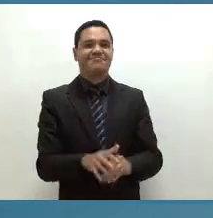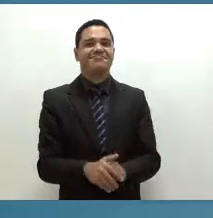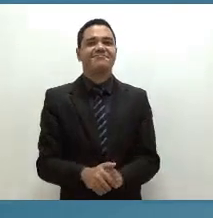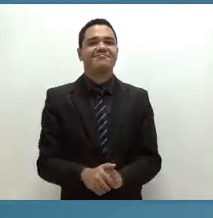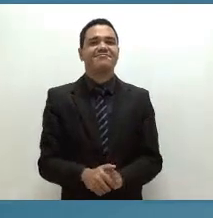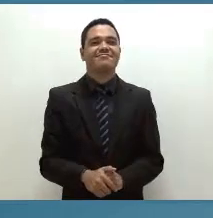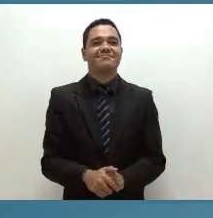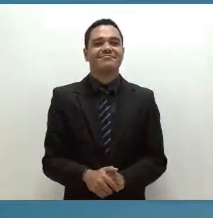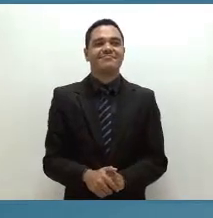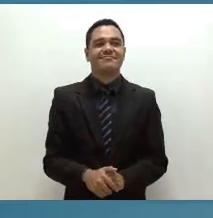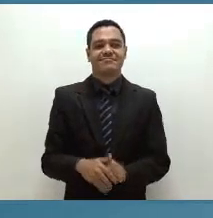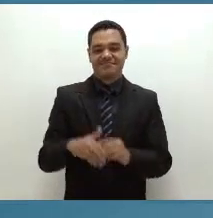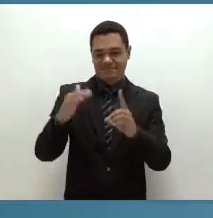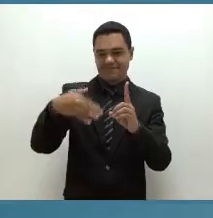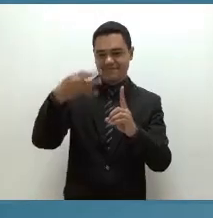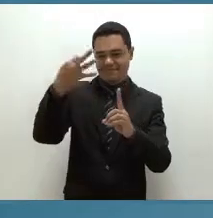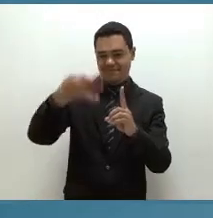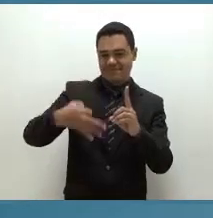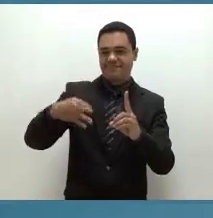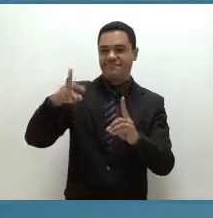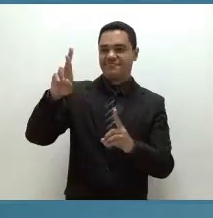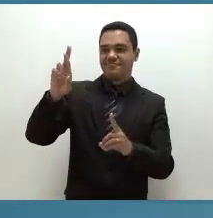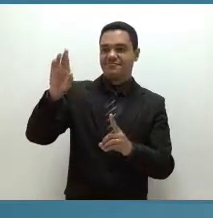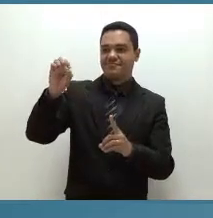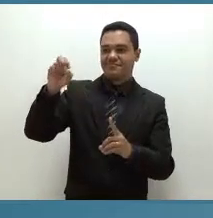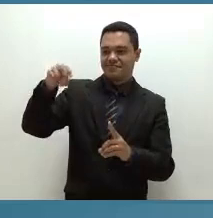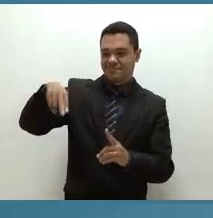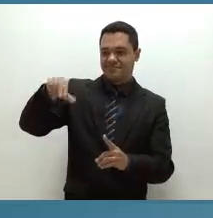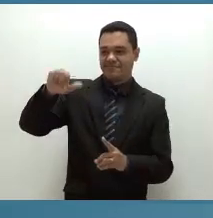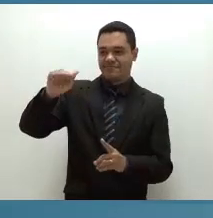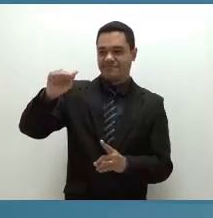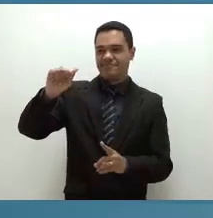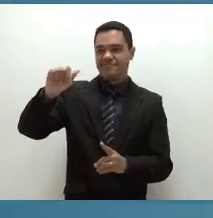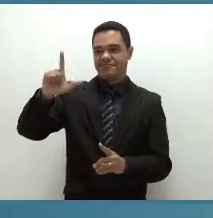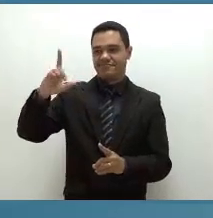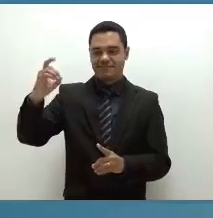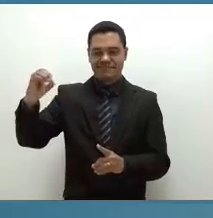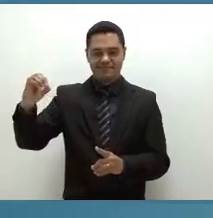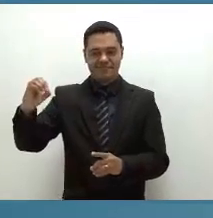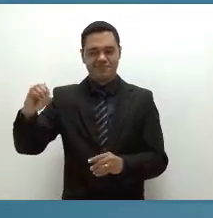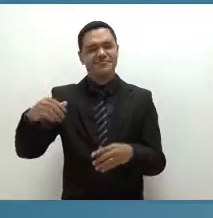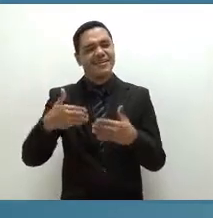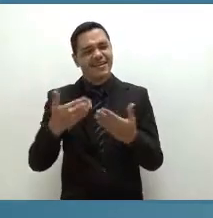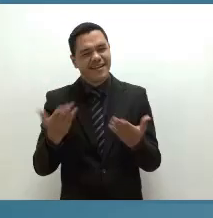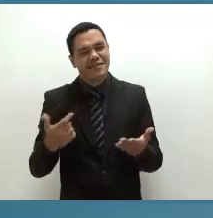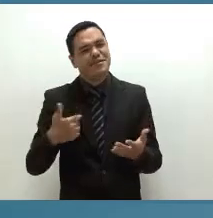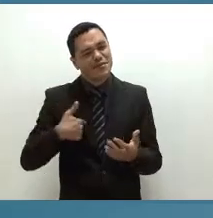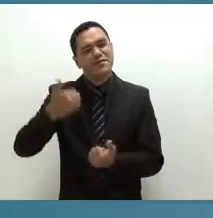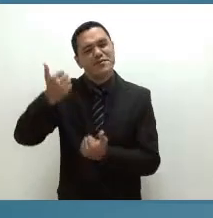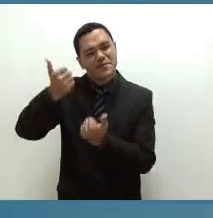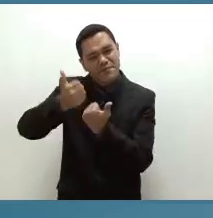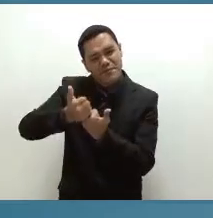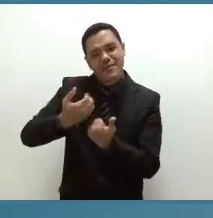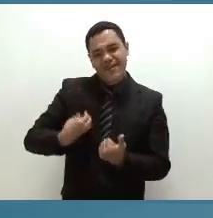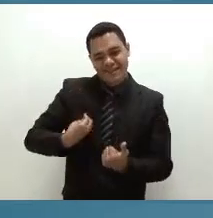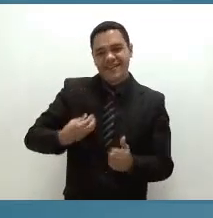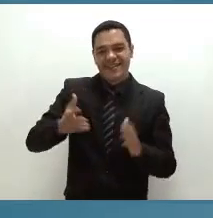Vale. Senhora presidente, já tenho a honra de ser o vice-presidente na gestão de Vossa Excelência.